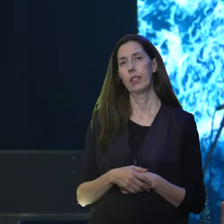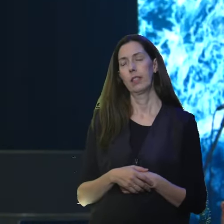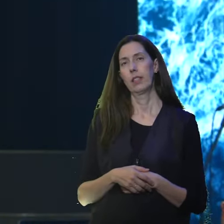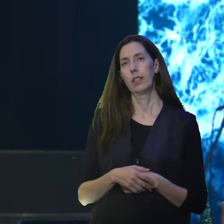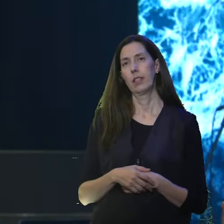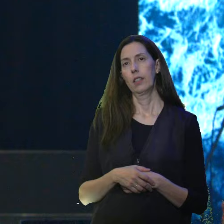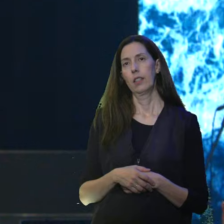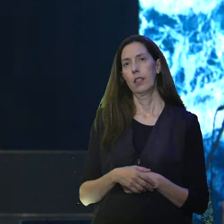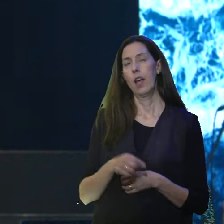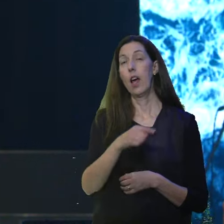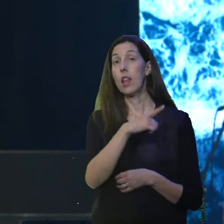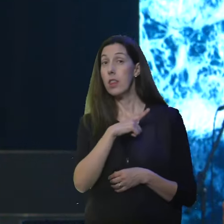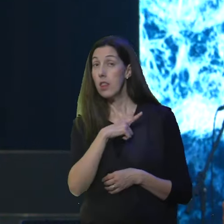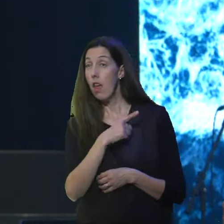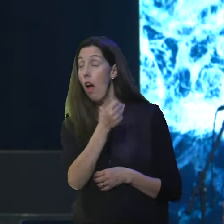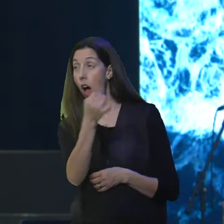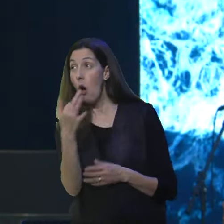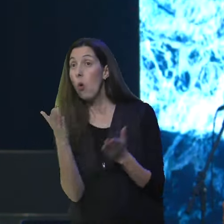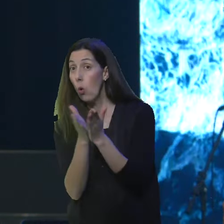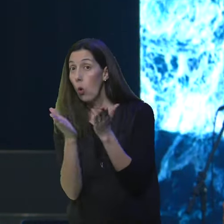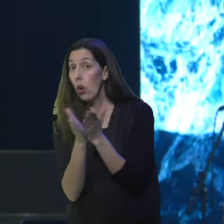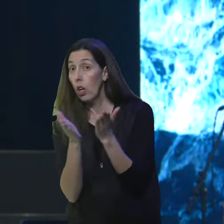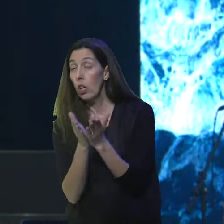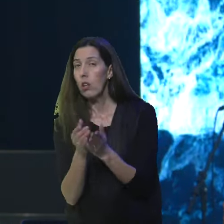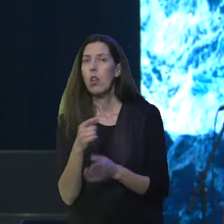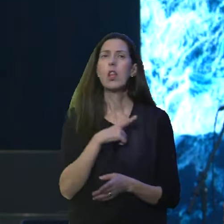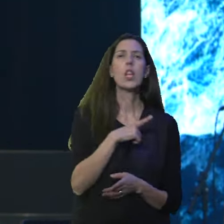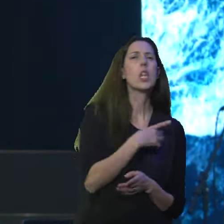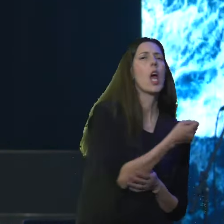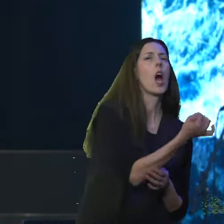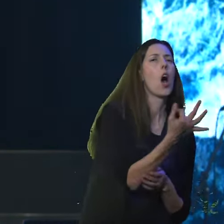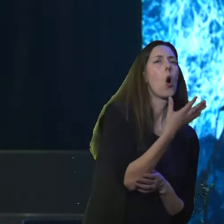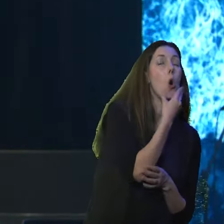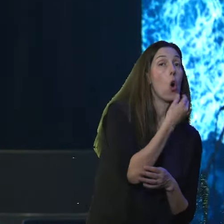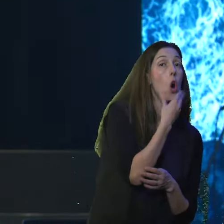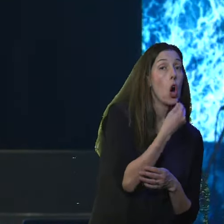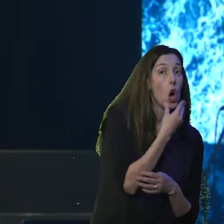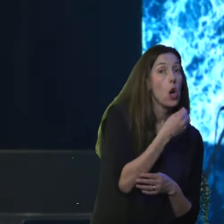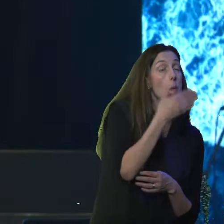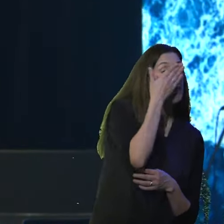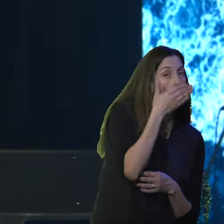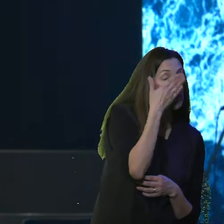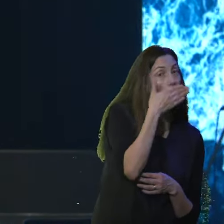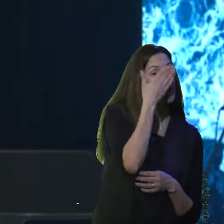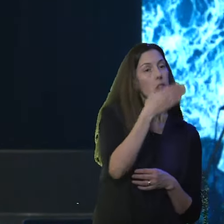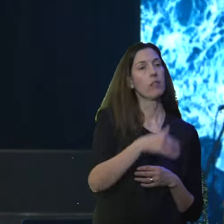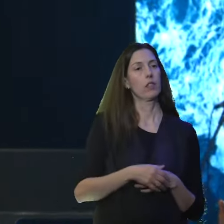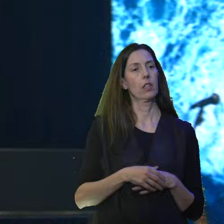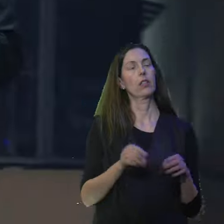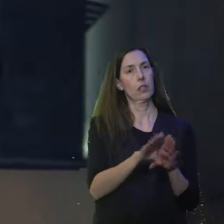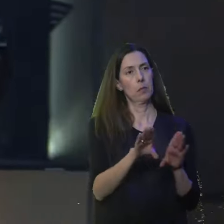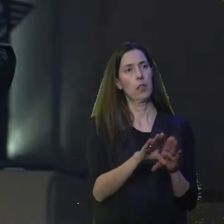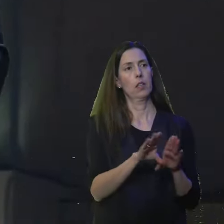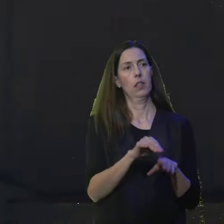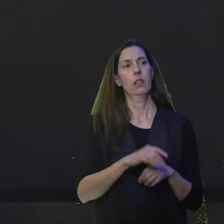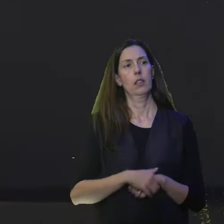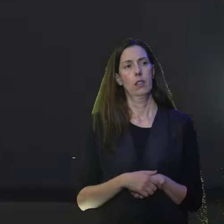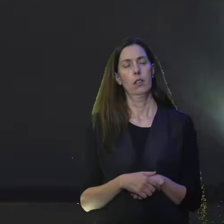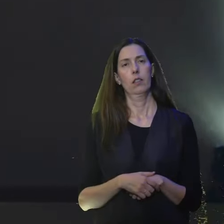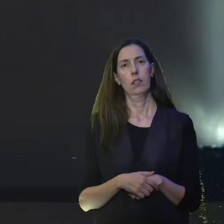0,5% deles são crentes de verdade. E 0,5% está mentindo porque vê pornografia também. Quando eles veem